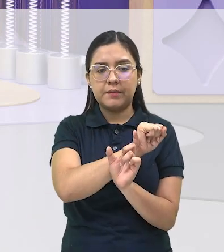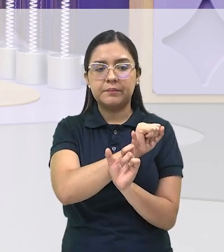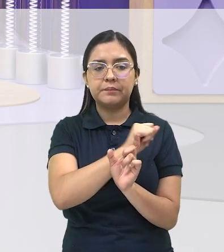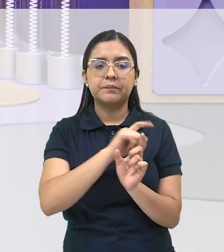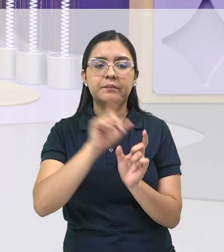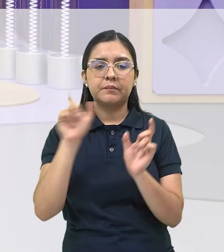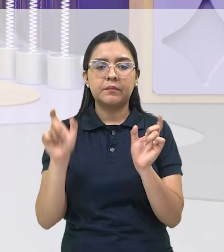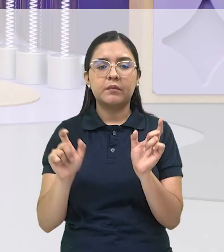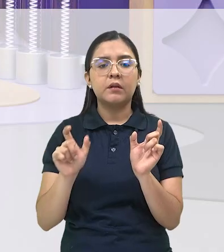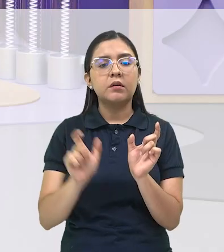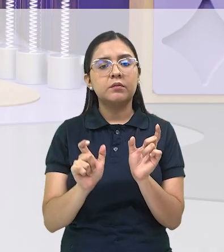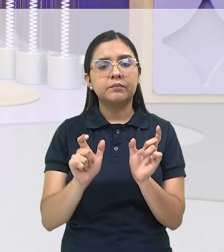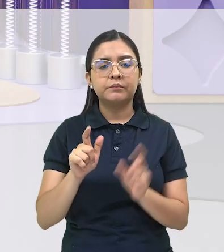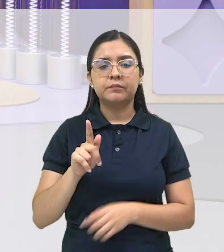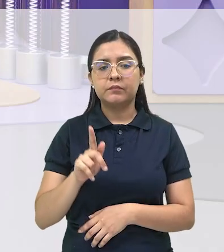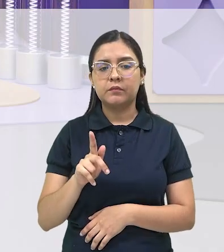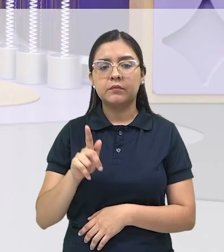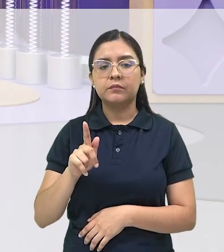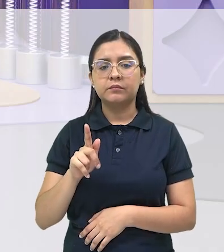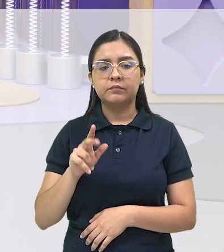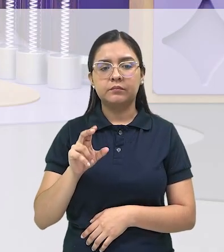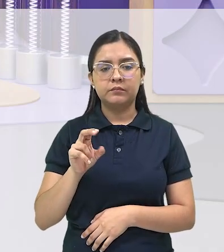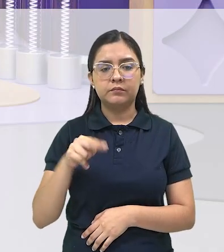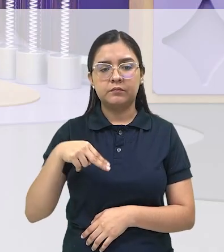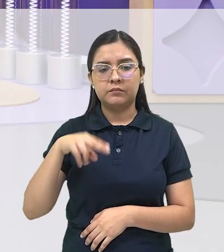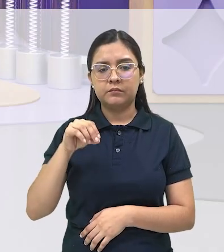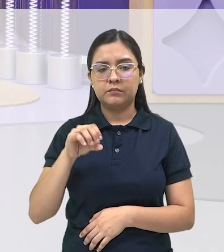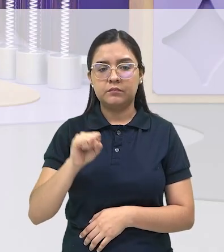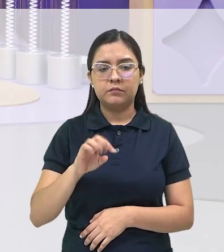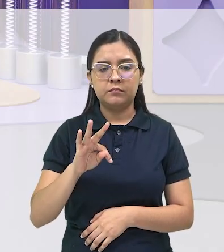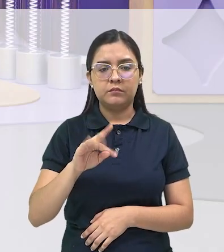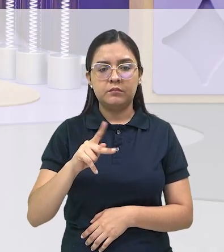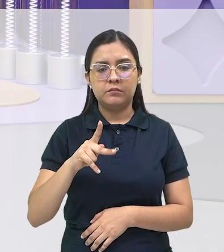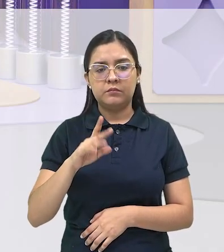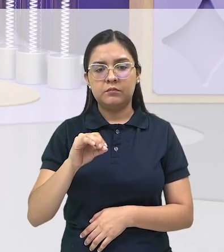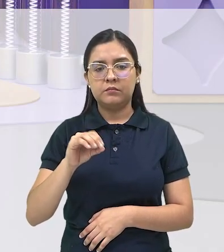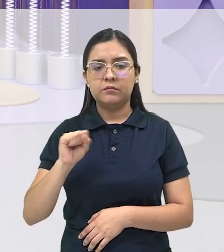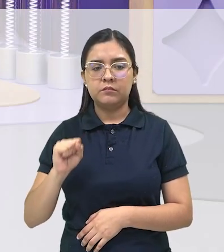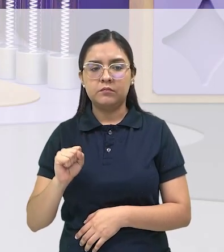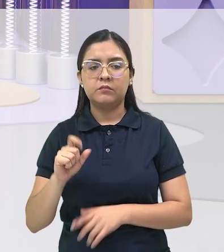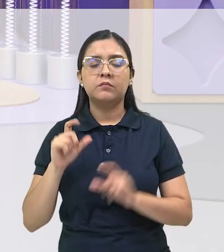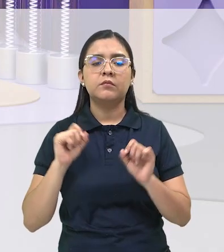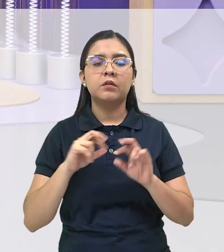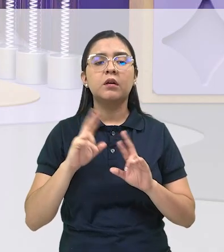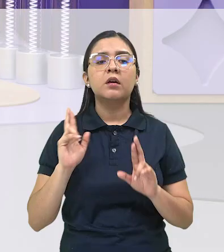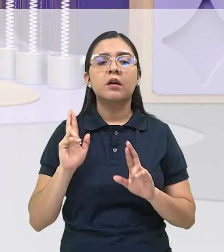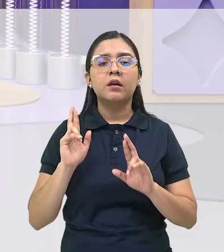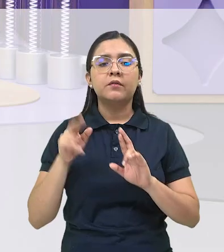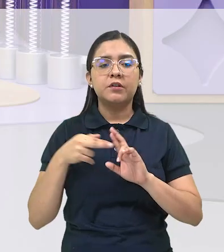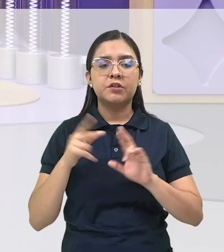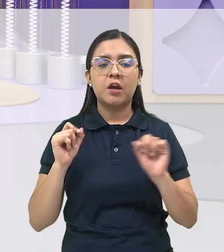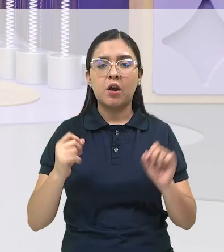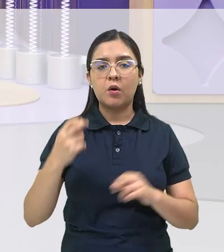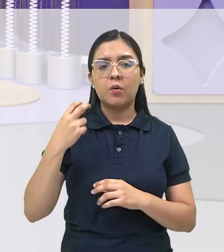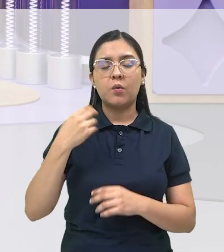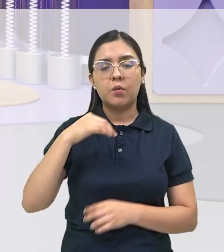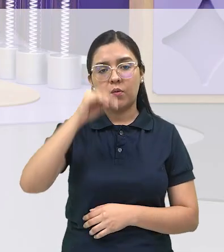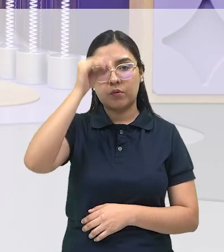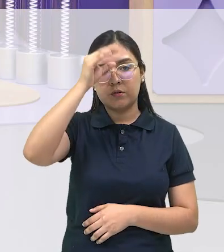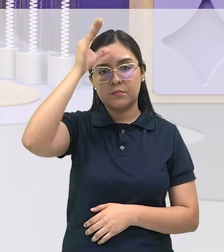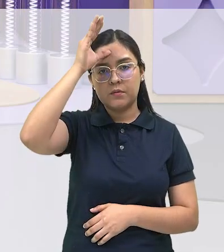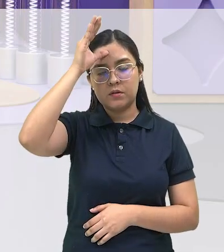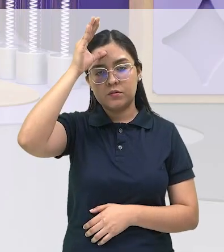o termo gnostikos, relativo a conhecimento. Então, é a negação